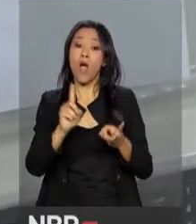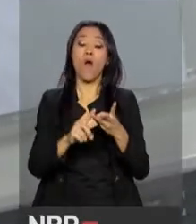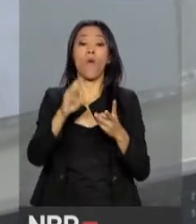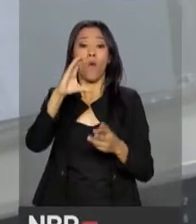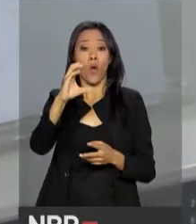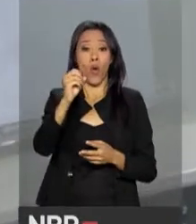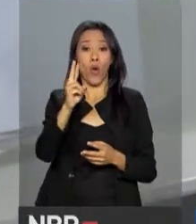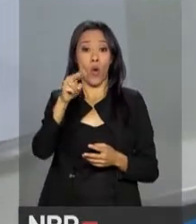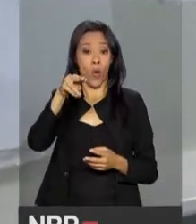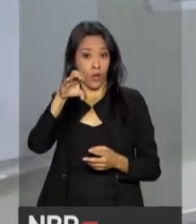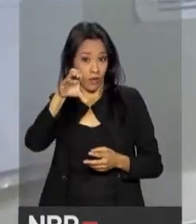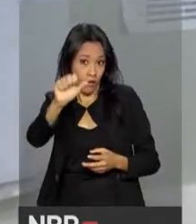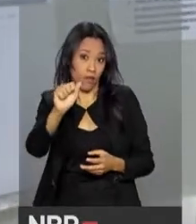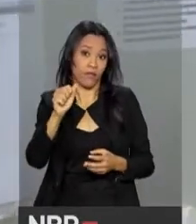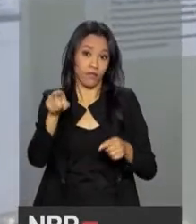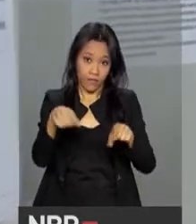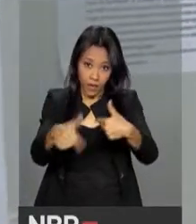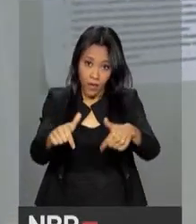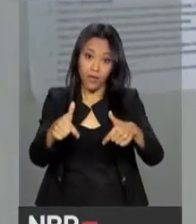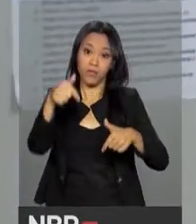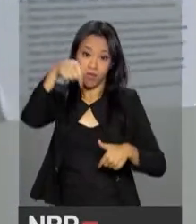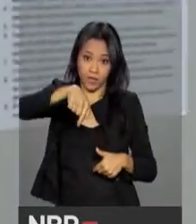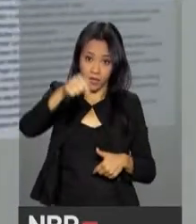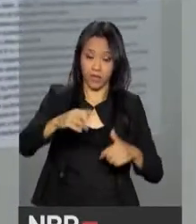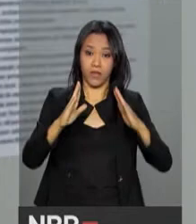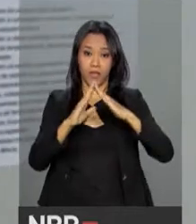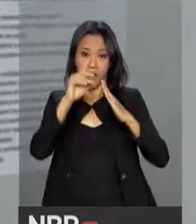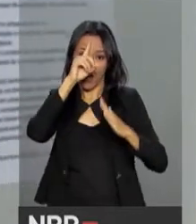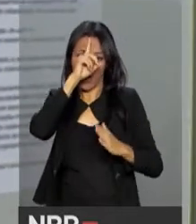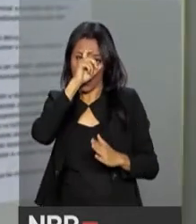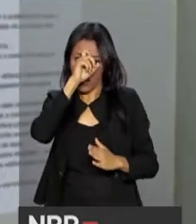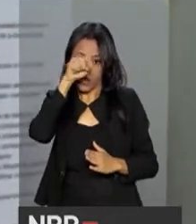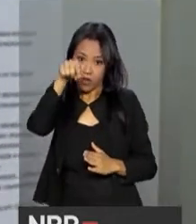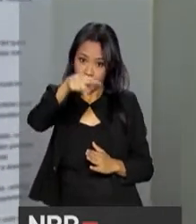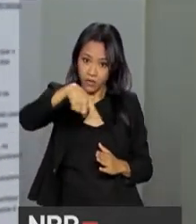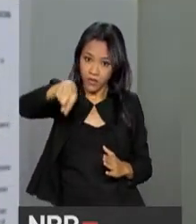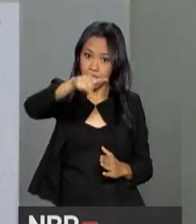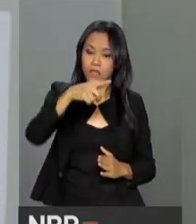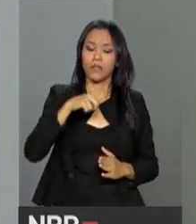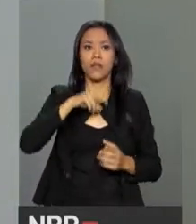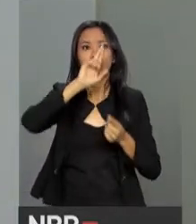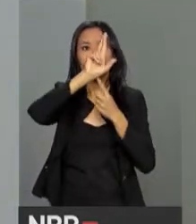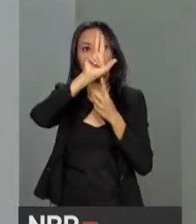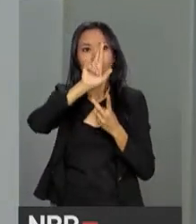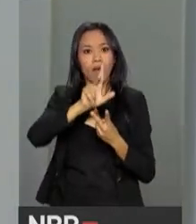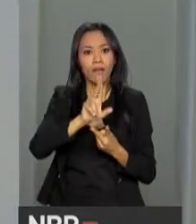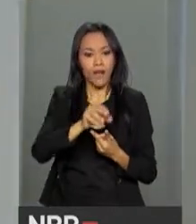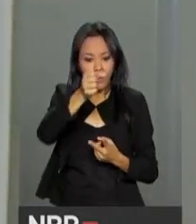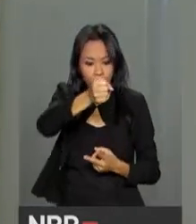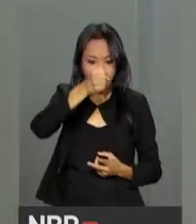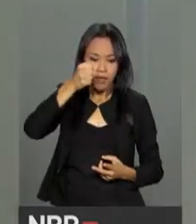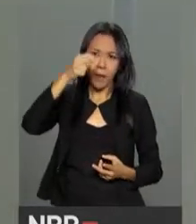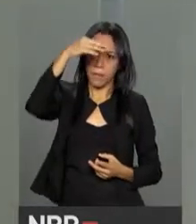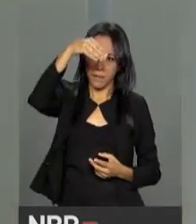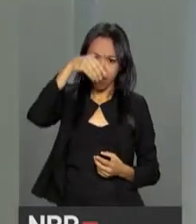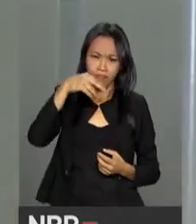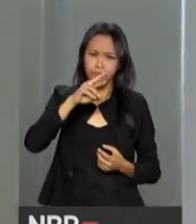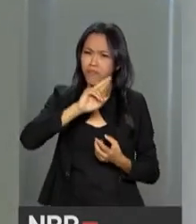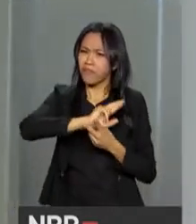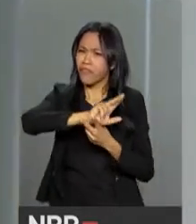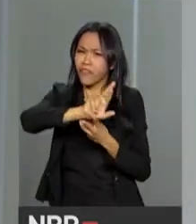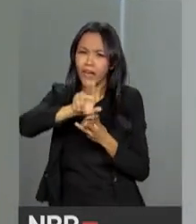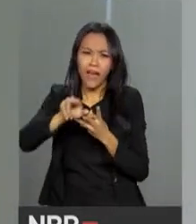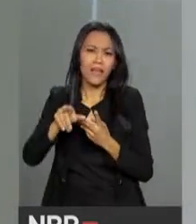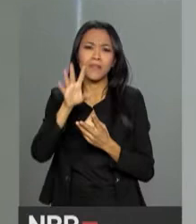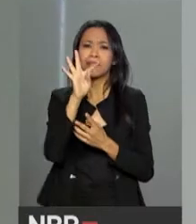vez mais nós tornamos o banco em um banco multitecidos um banco que atua em vários tecidos